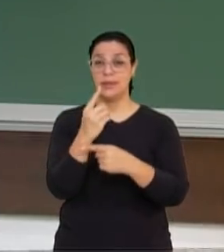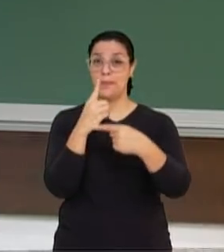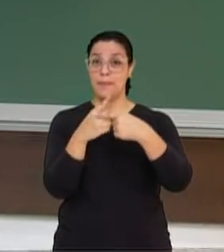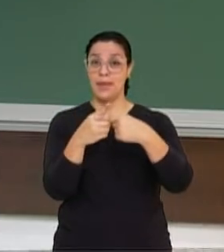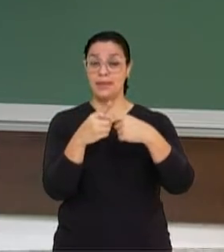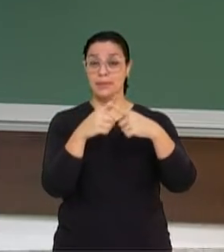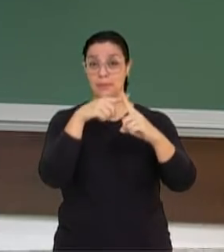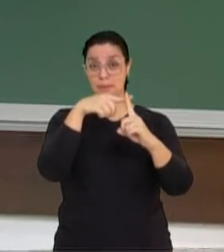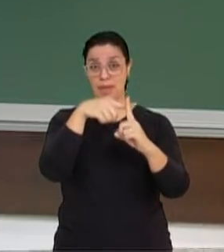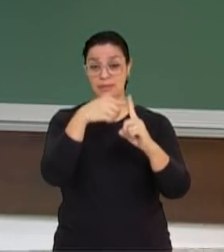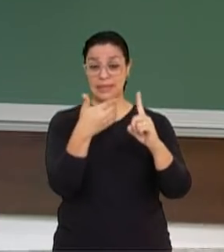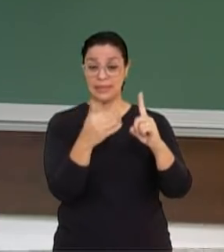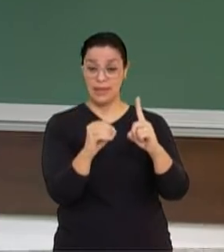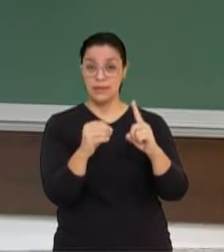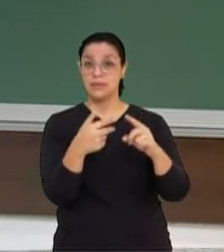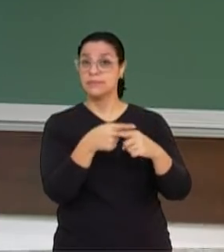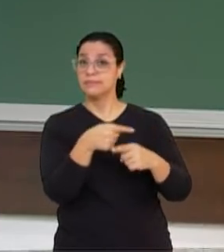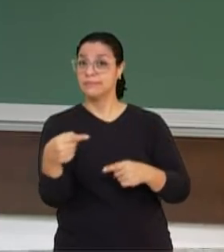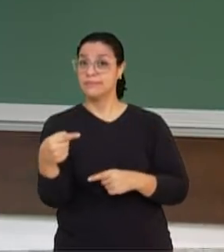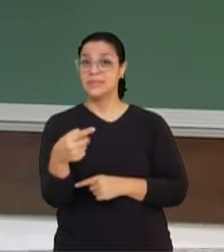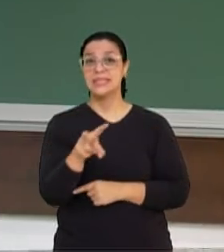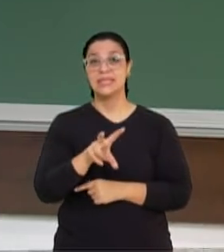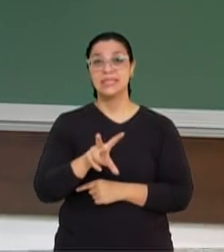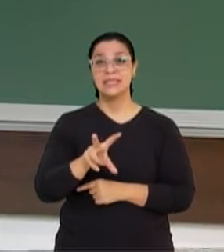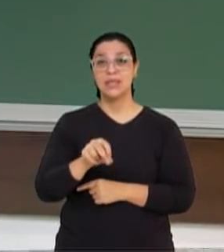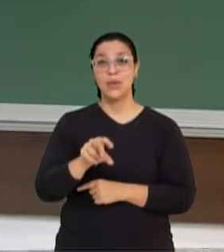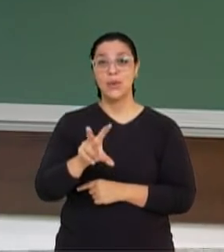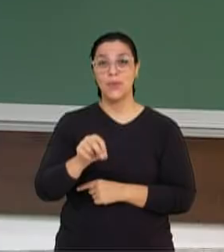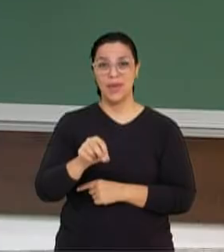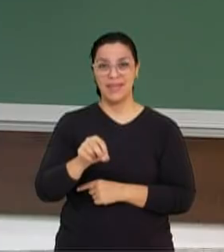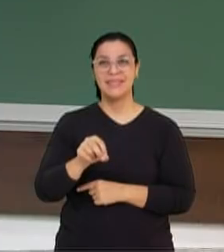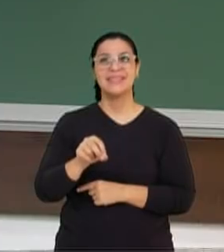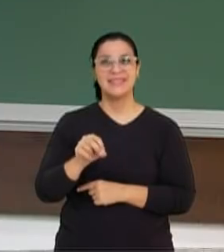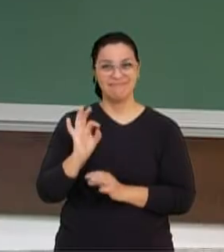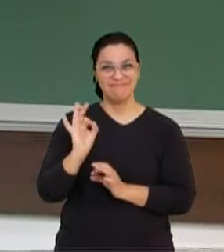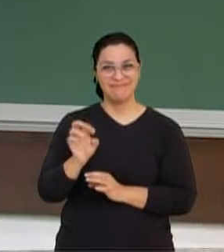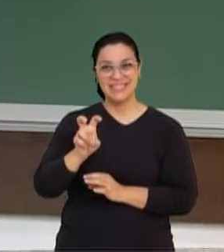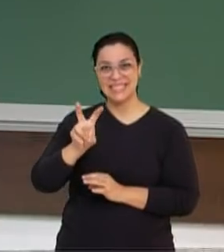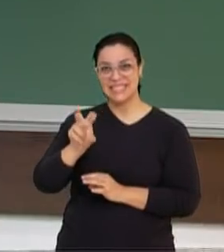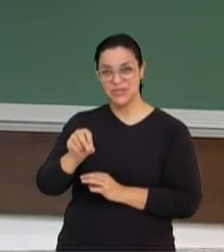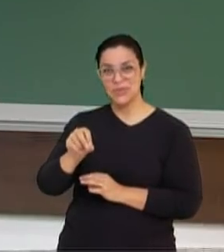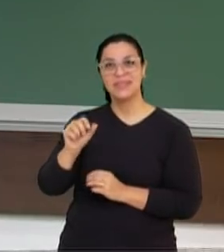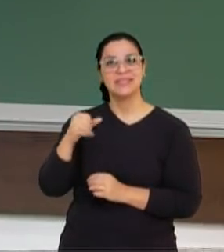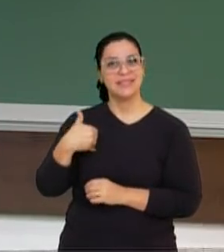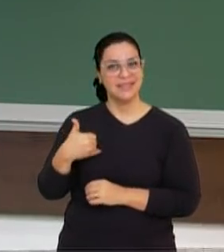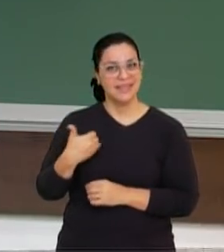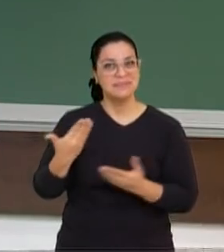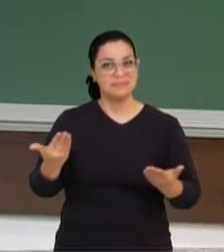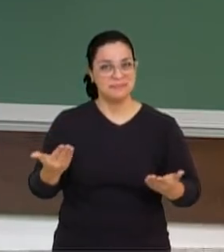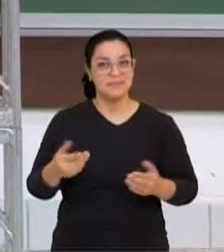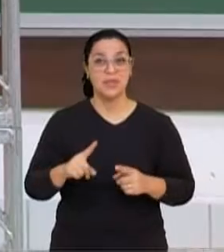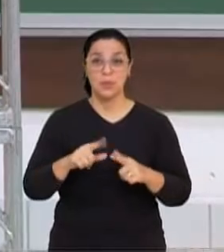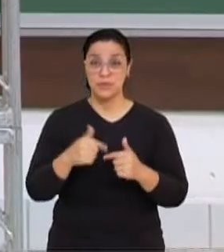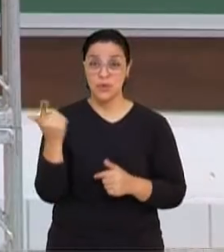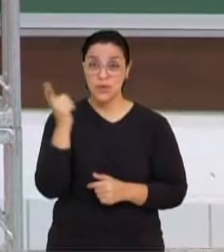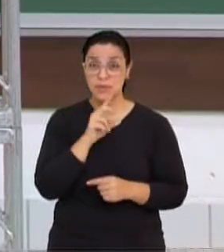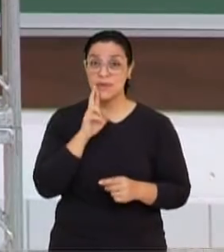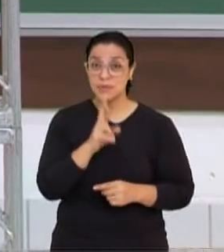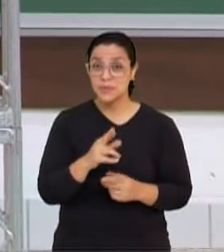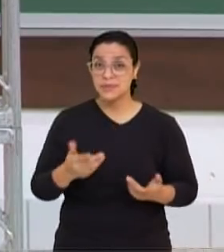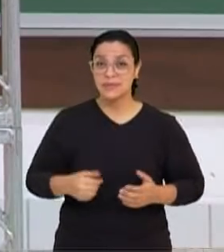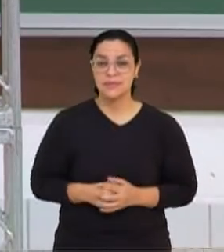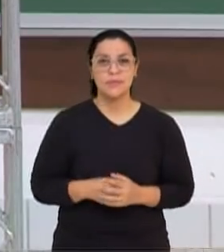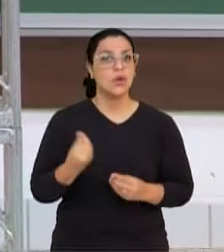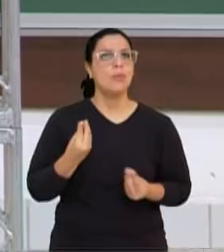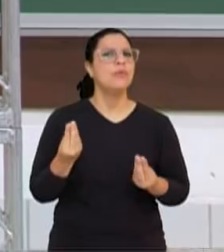nós temos lá que a soma da idade das duas é 50, então 50 anos, tá bom? Conseguiram fazer aí,